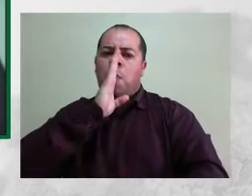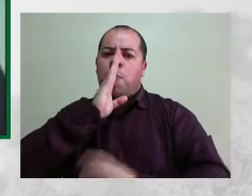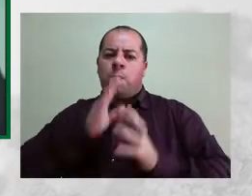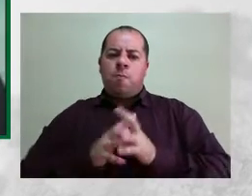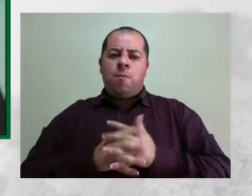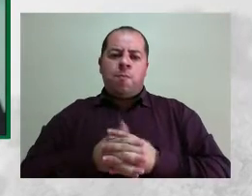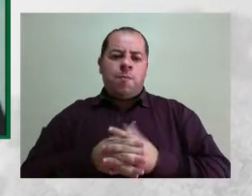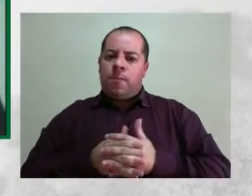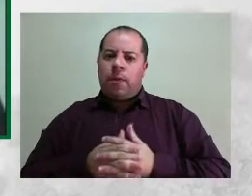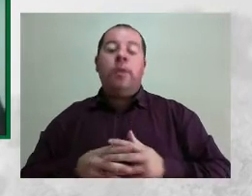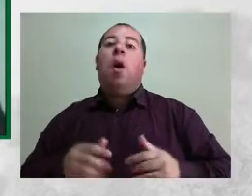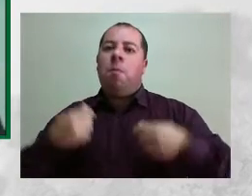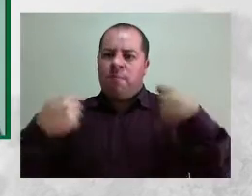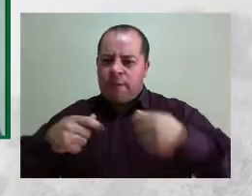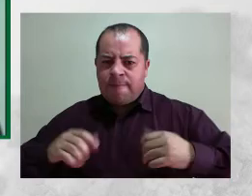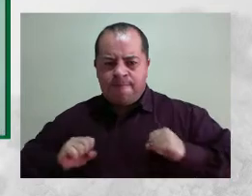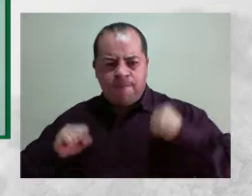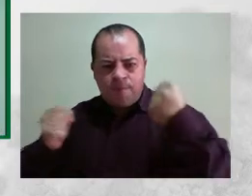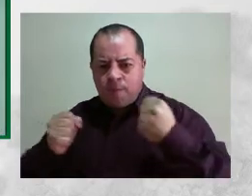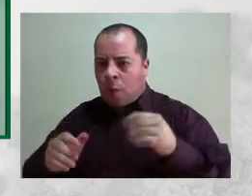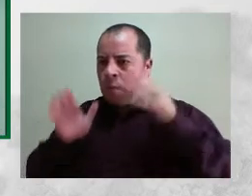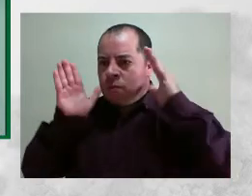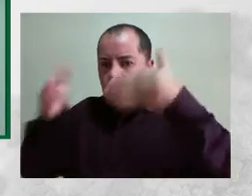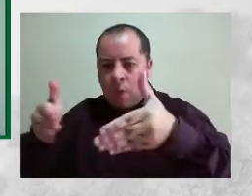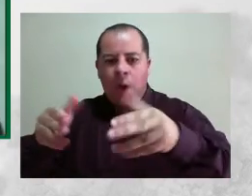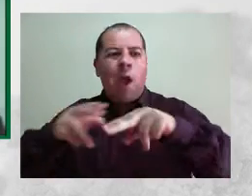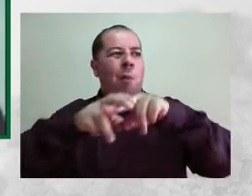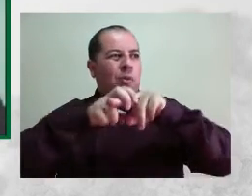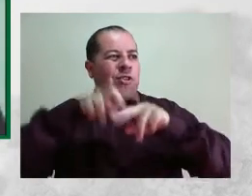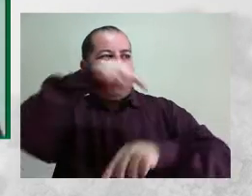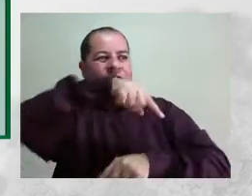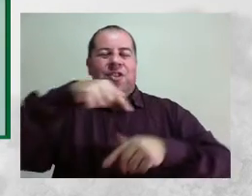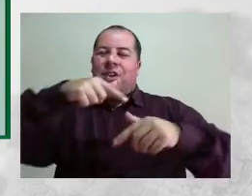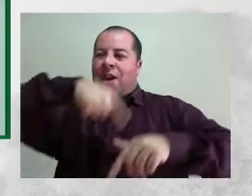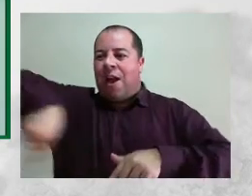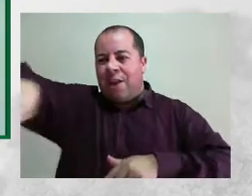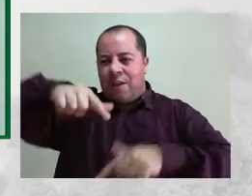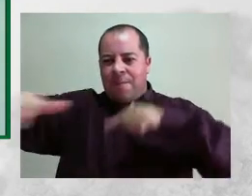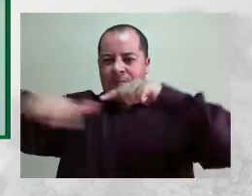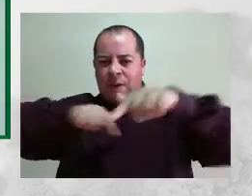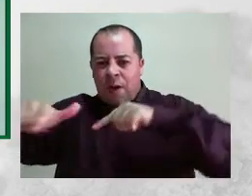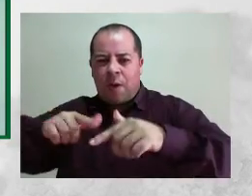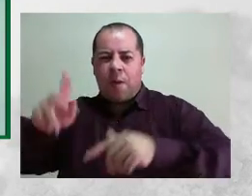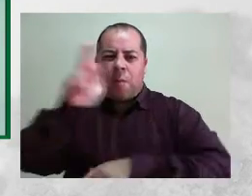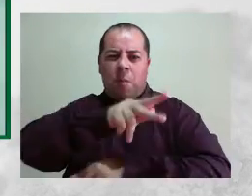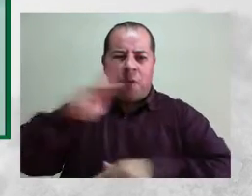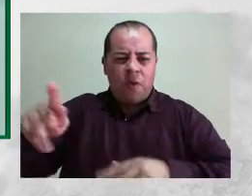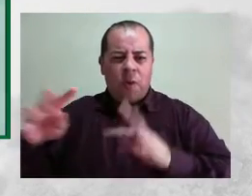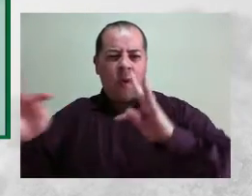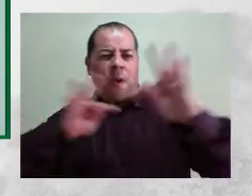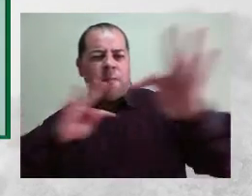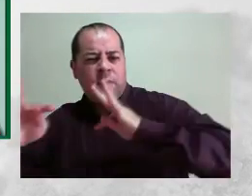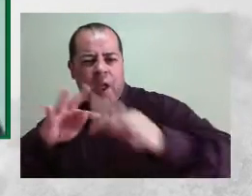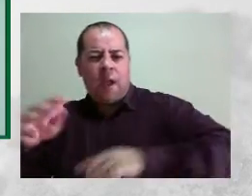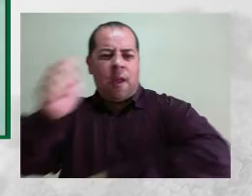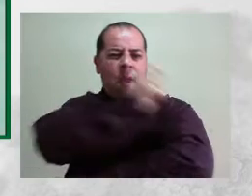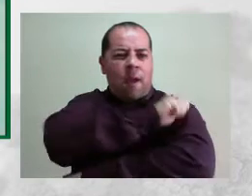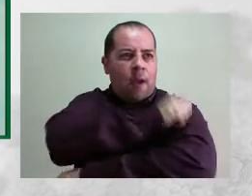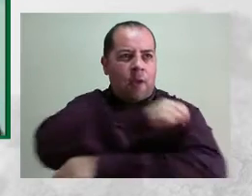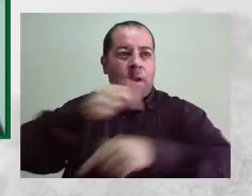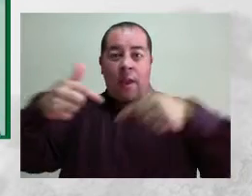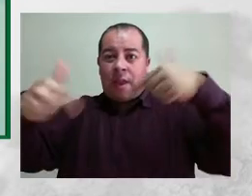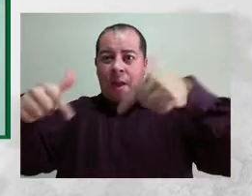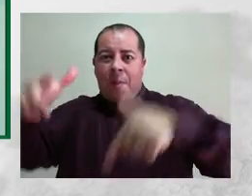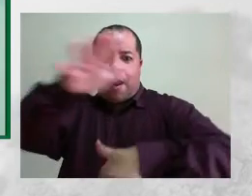não poderia se isentar nesse momento. E é nesse sentido que ela vem colaborando com os professores, por exemplo, técnicos